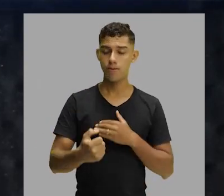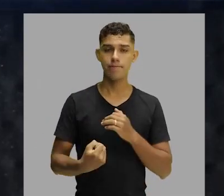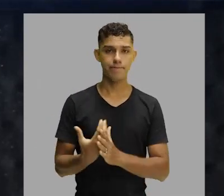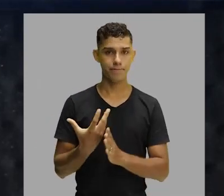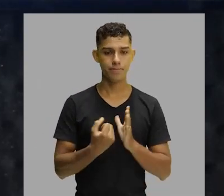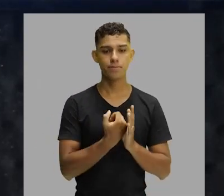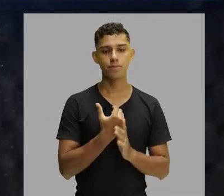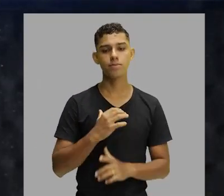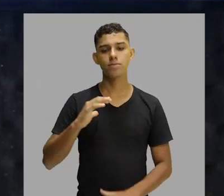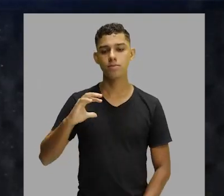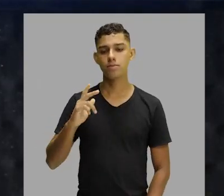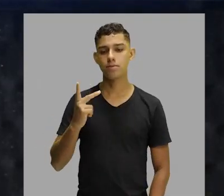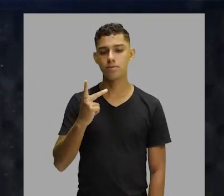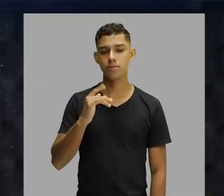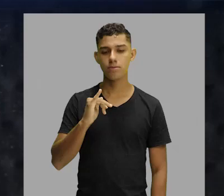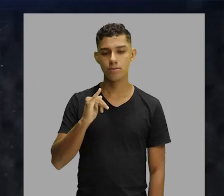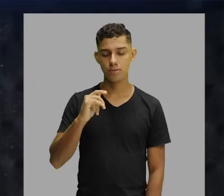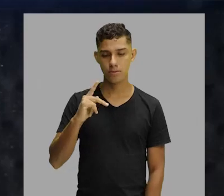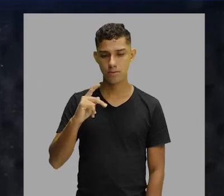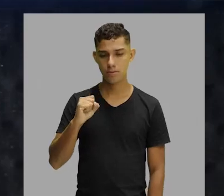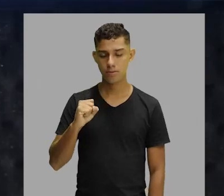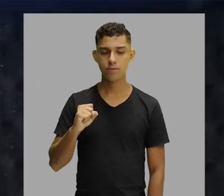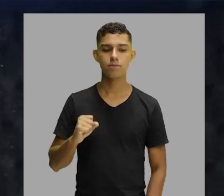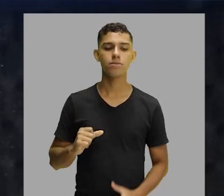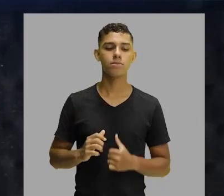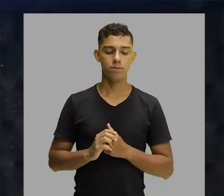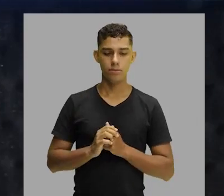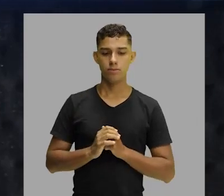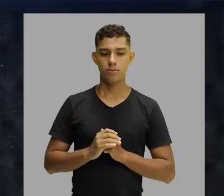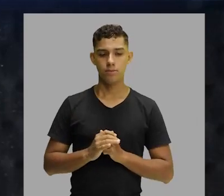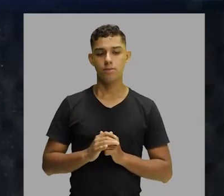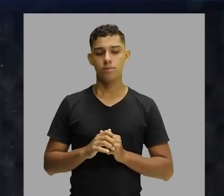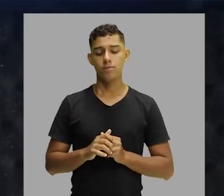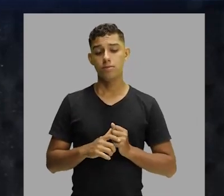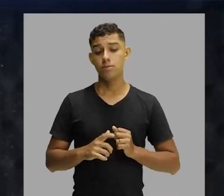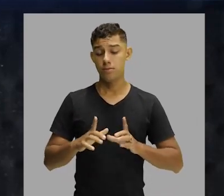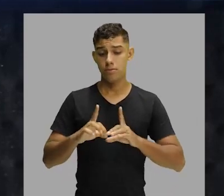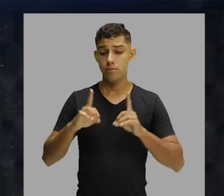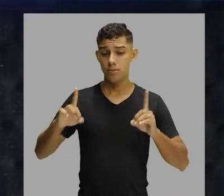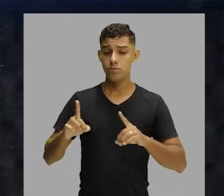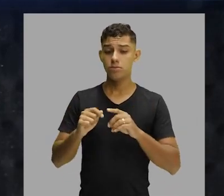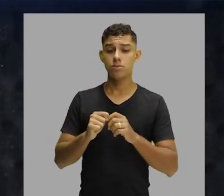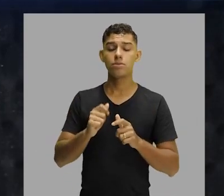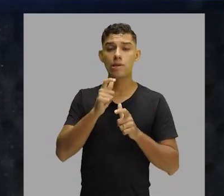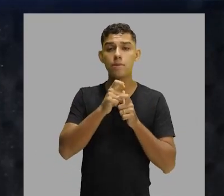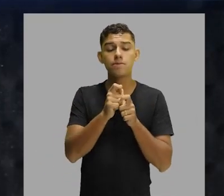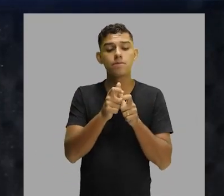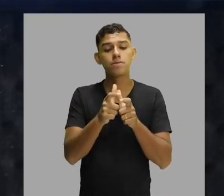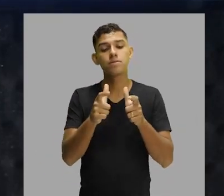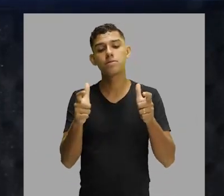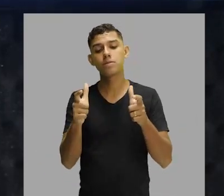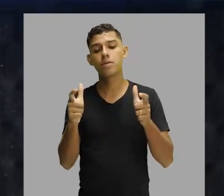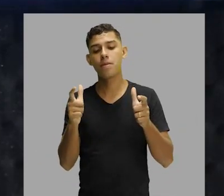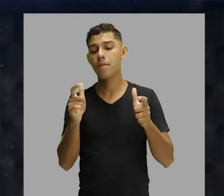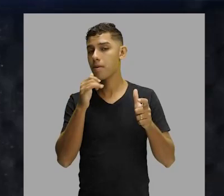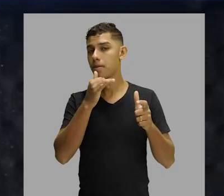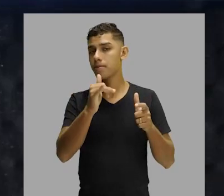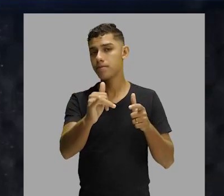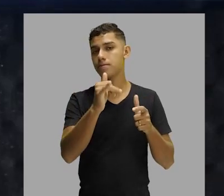dos chips, né, e que esses dispositivos eles servem para amplificar, certo, a